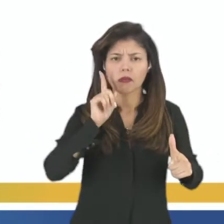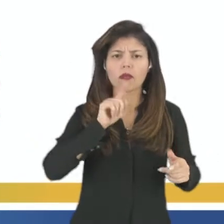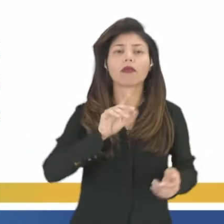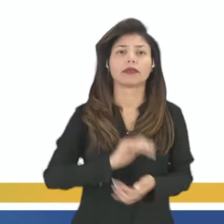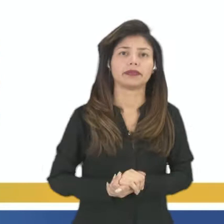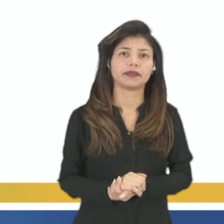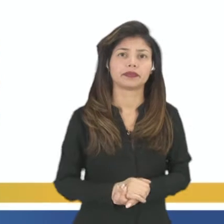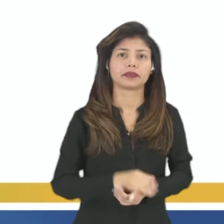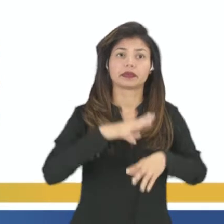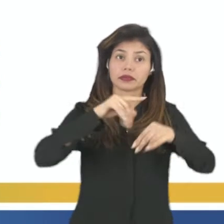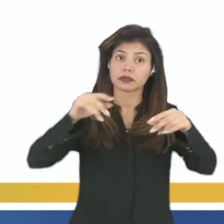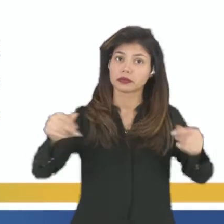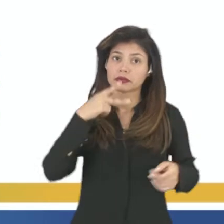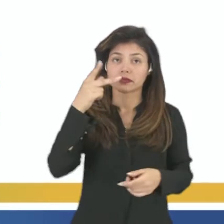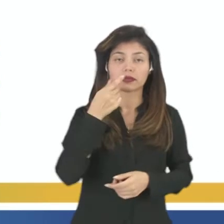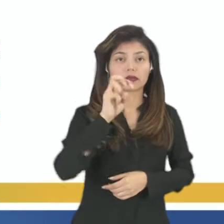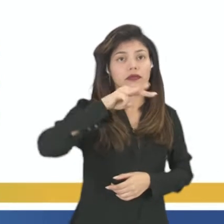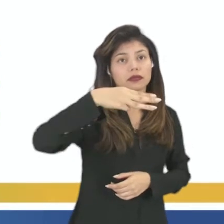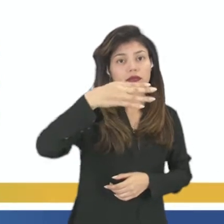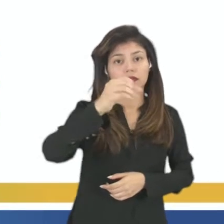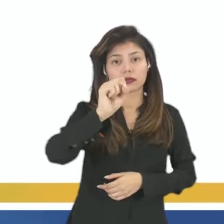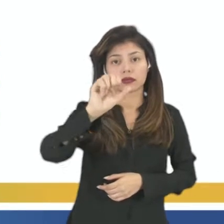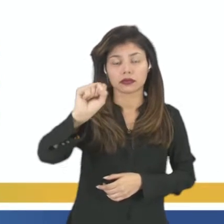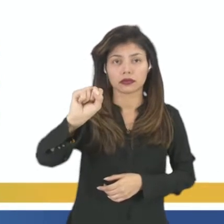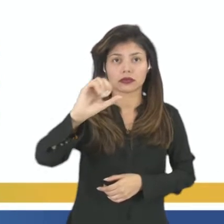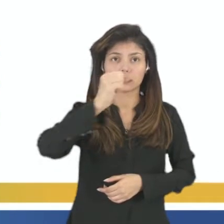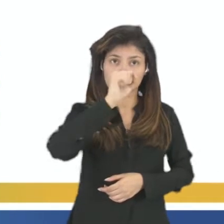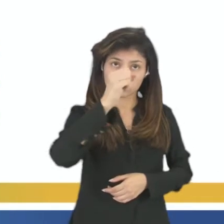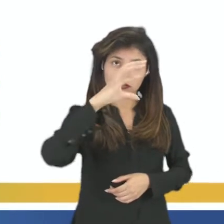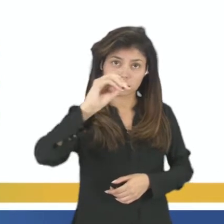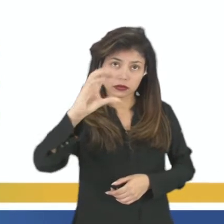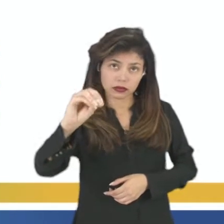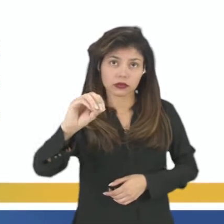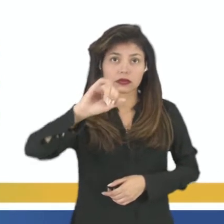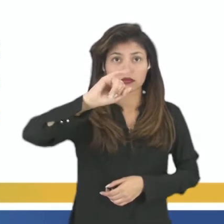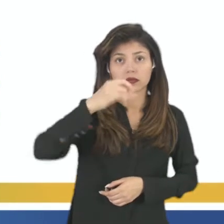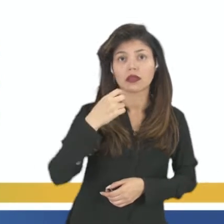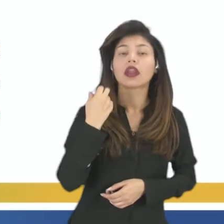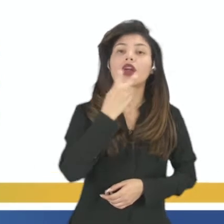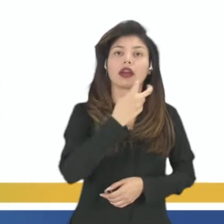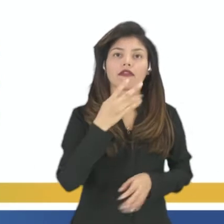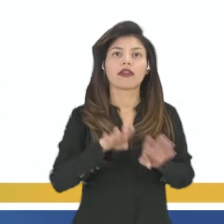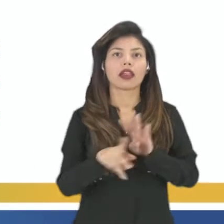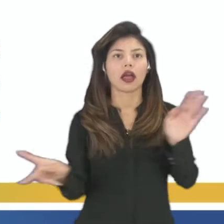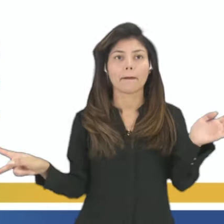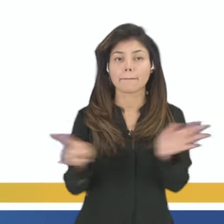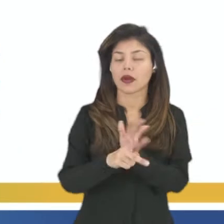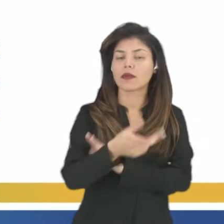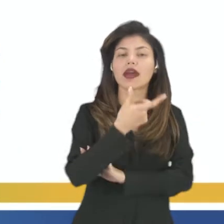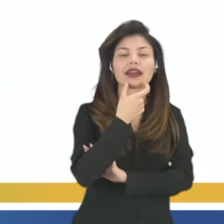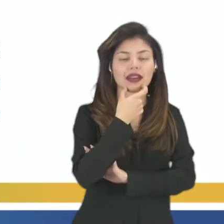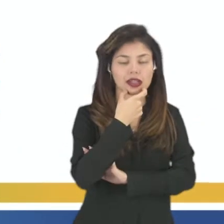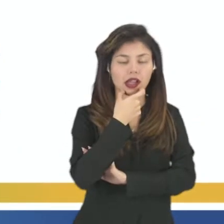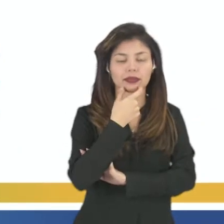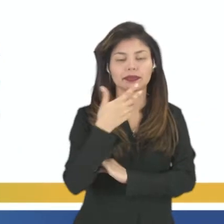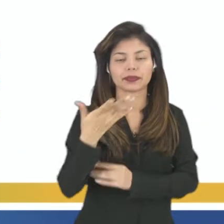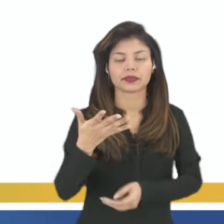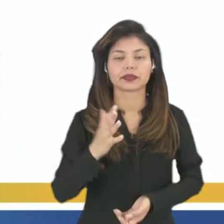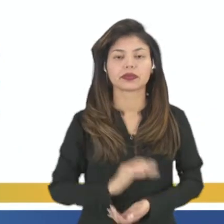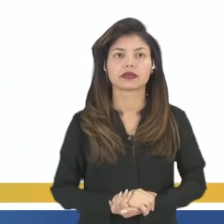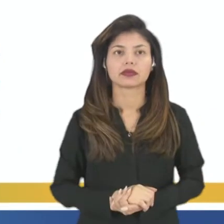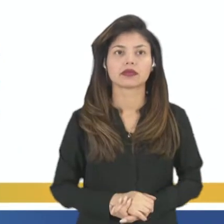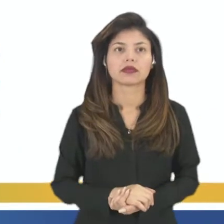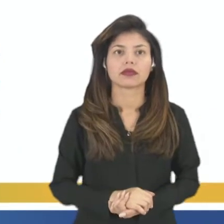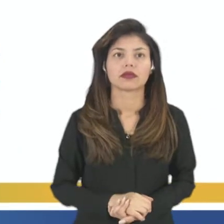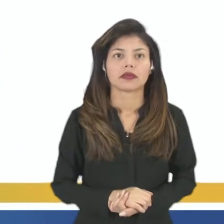Unidos, em seu território são falados mais de 800 idiomas, para além do oficial, que é o inglês, né? A língua oficial dos Estados Unidos, da cidade